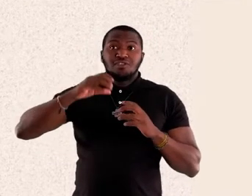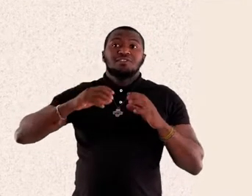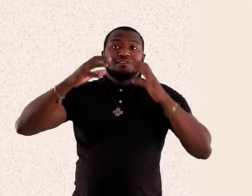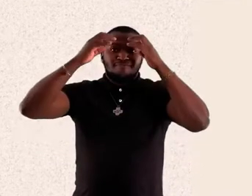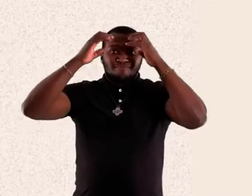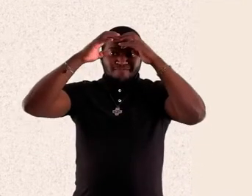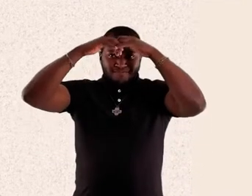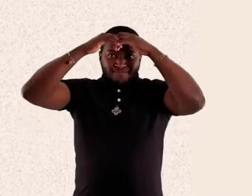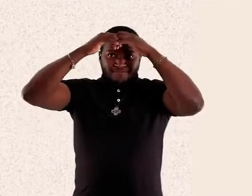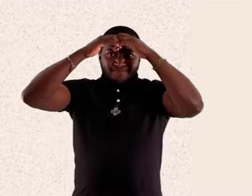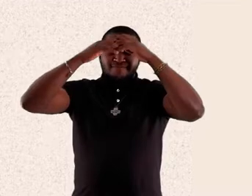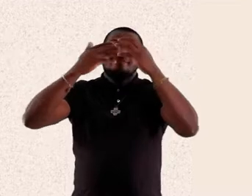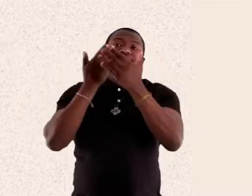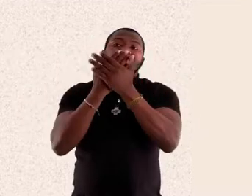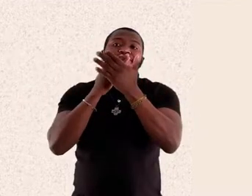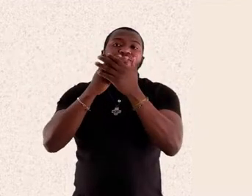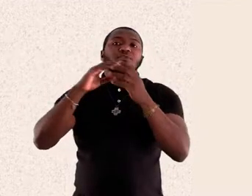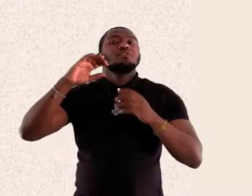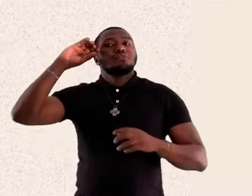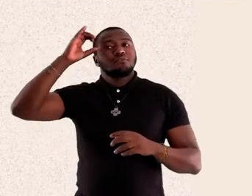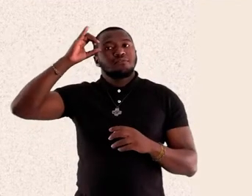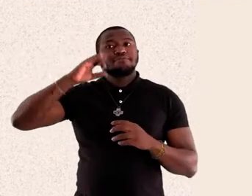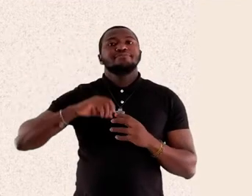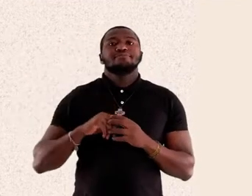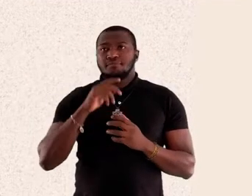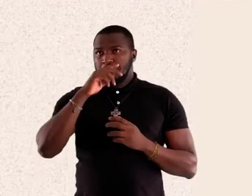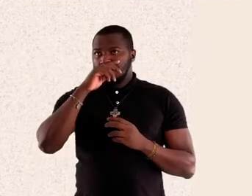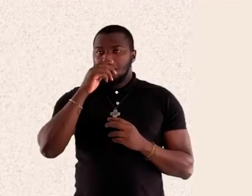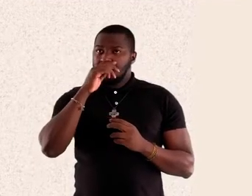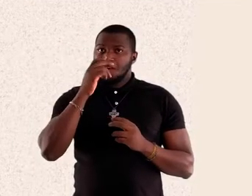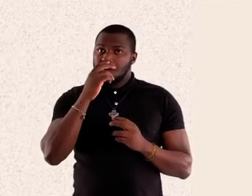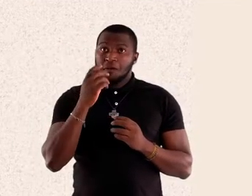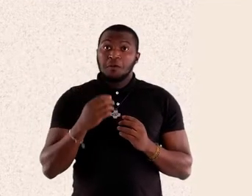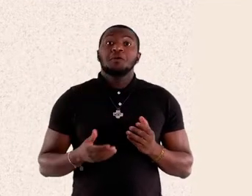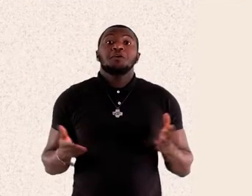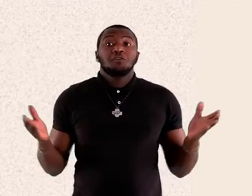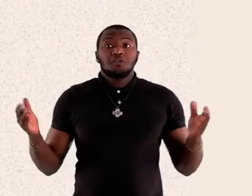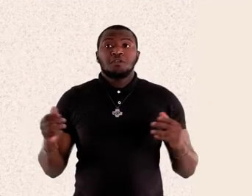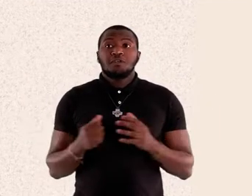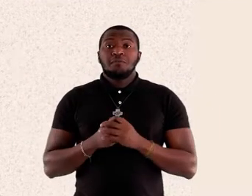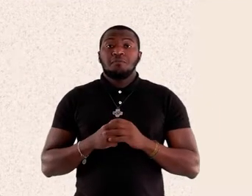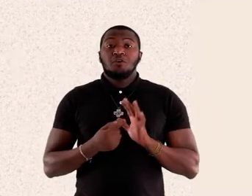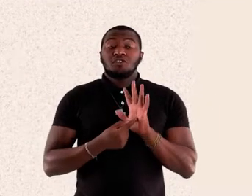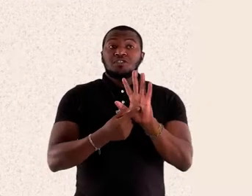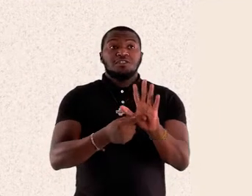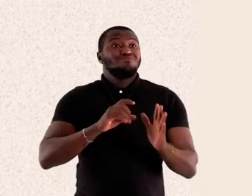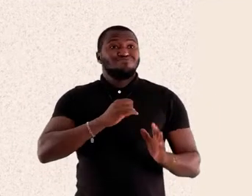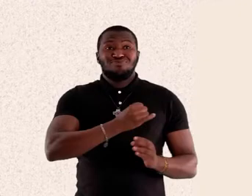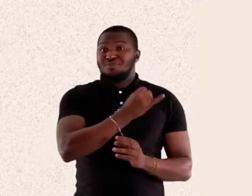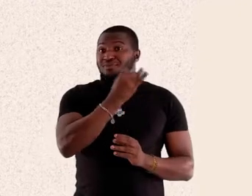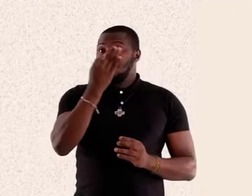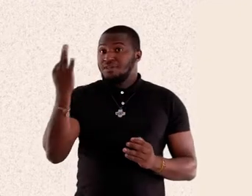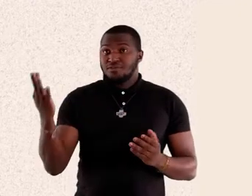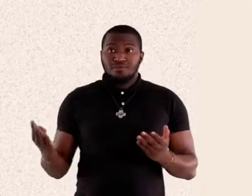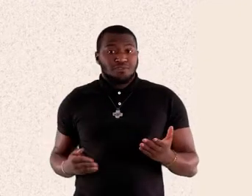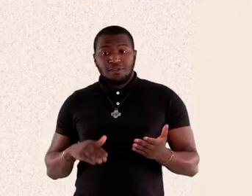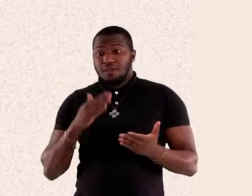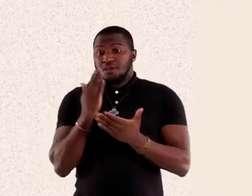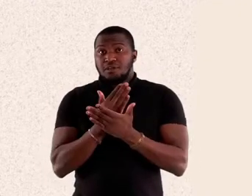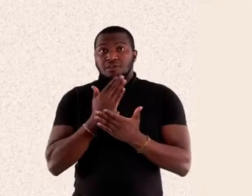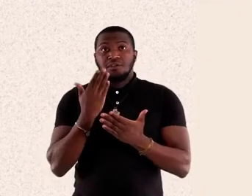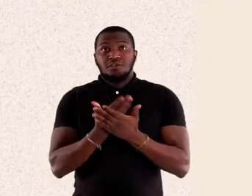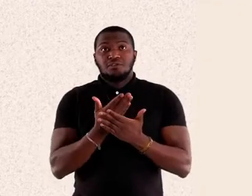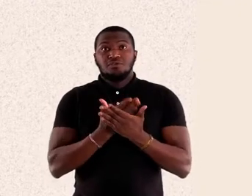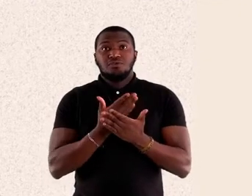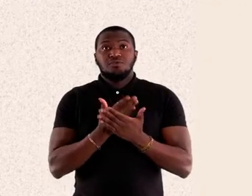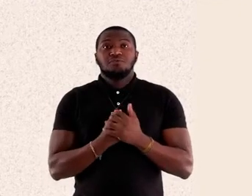a social a conduzir os conduz inúmeros estudos interessantíssimos a